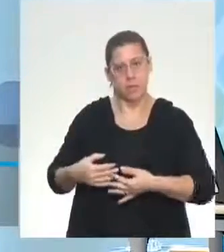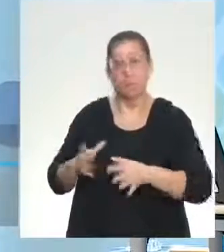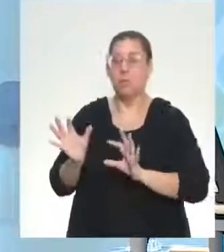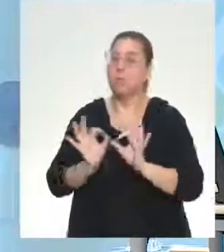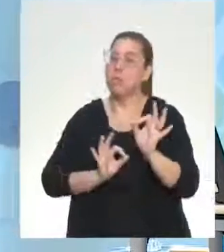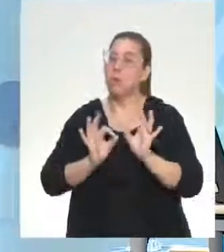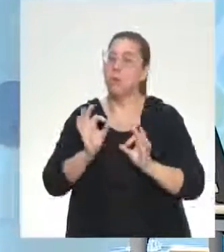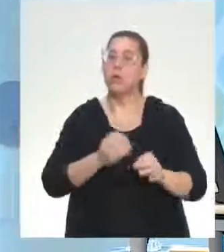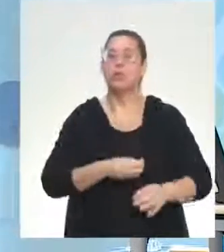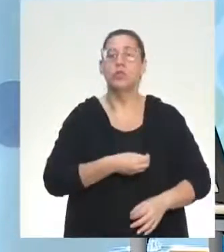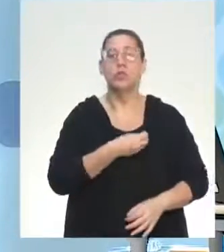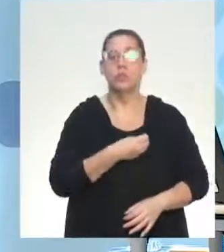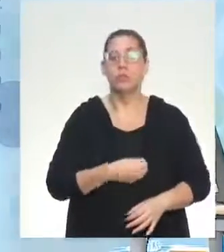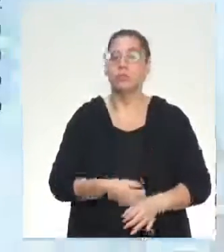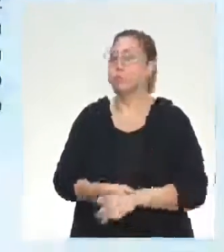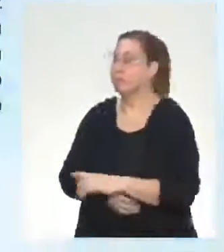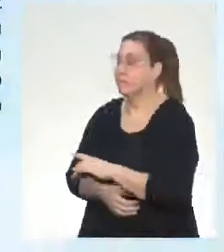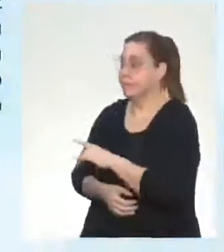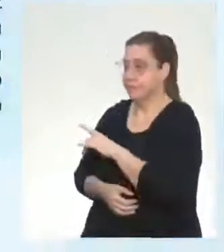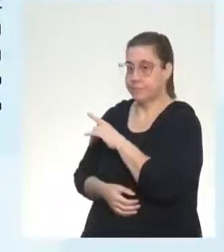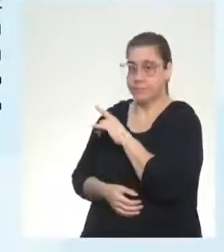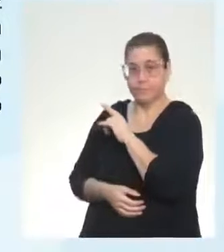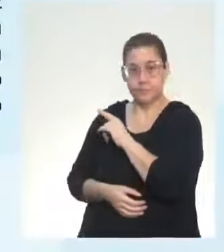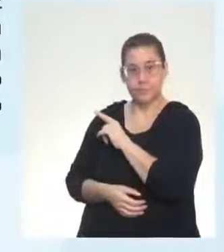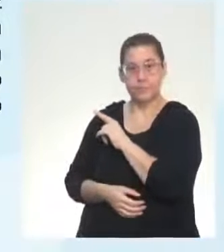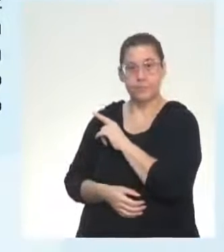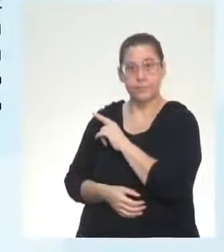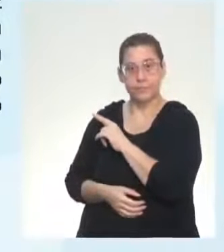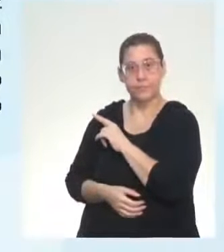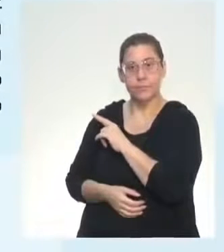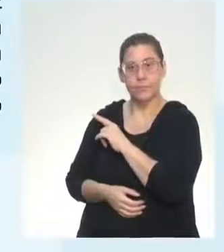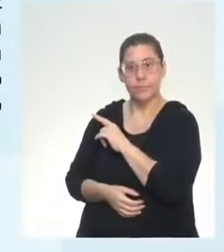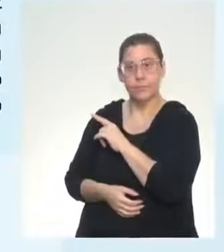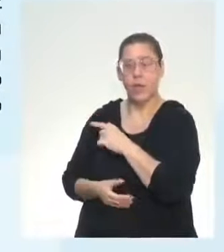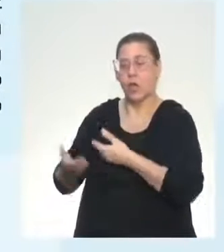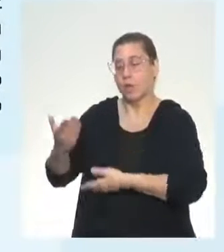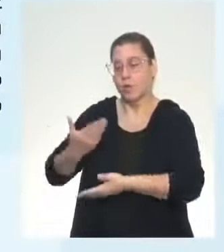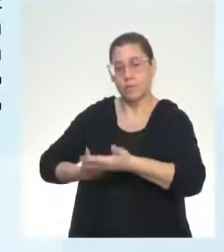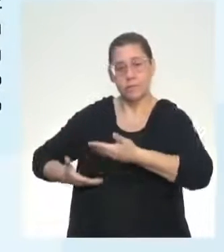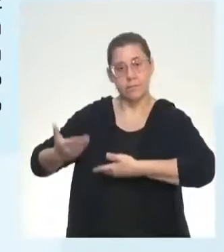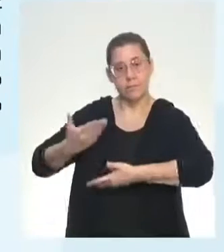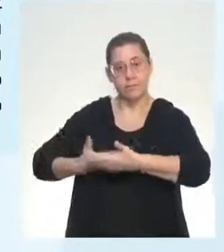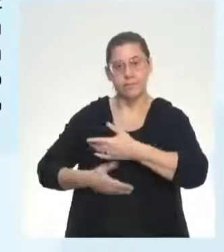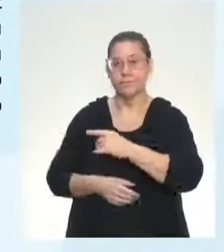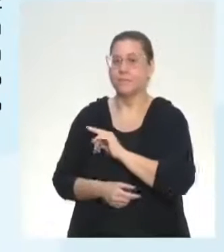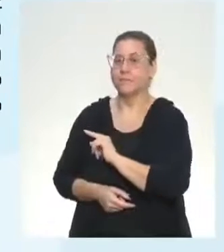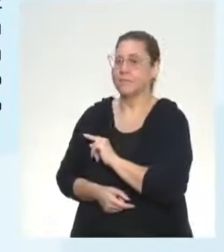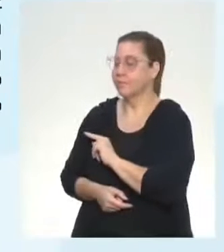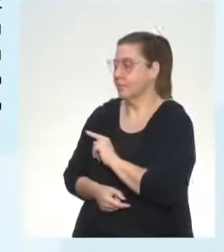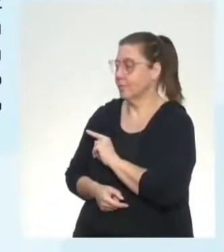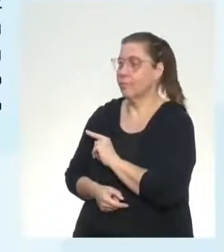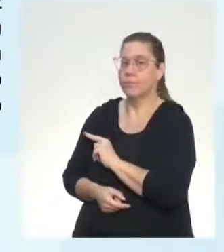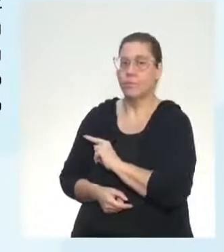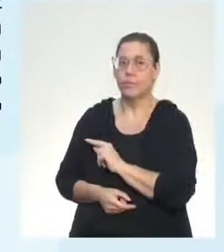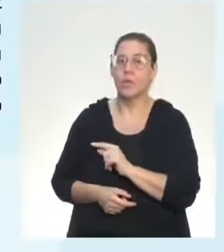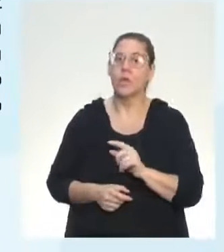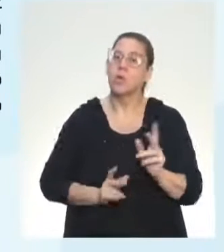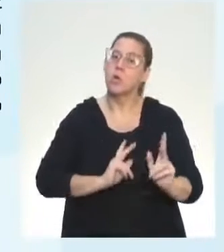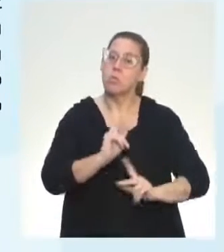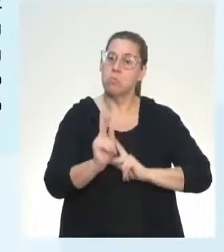projeto de vida. Na tela para vocês, conexões e interações. Os